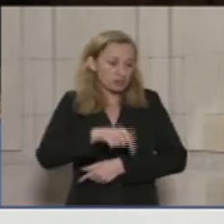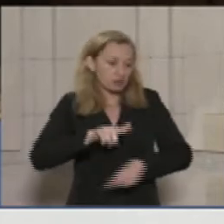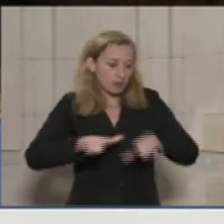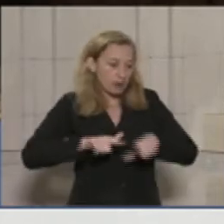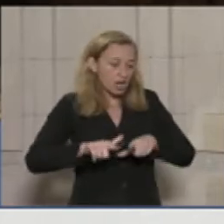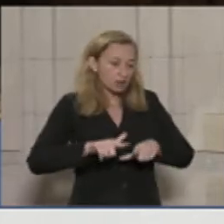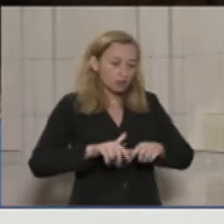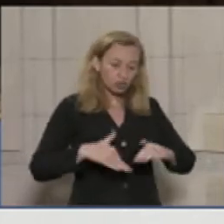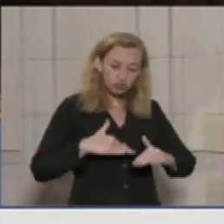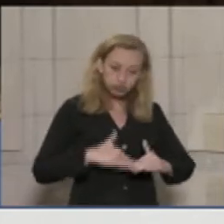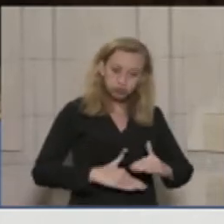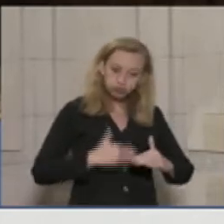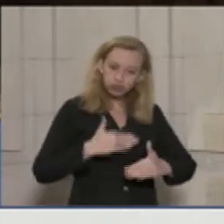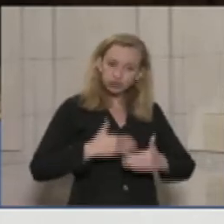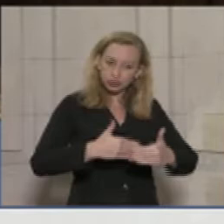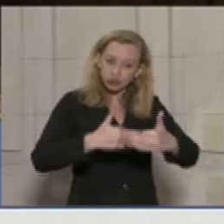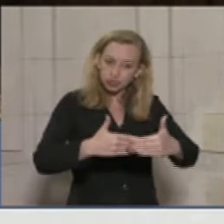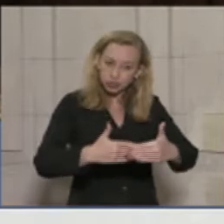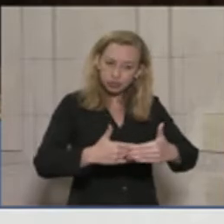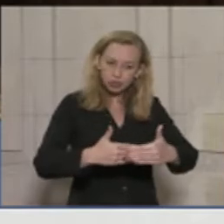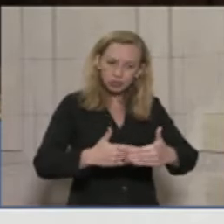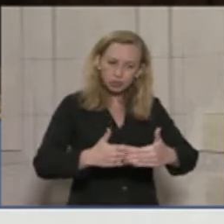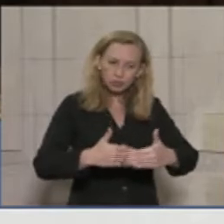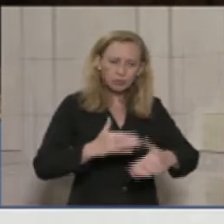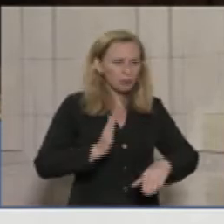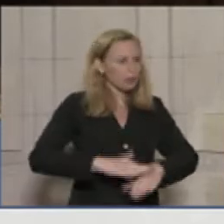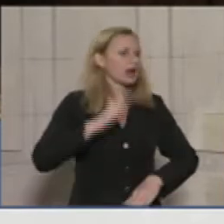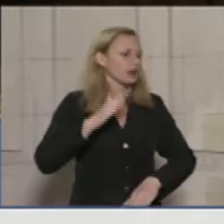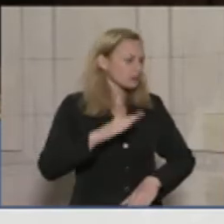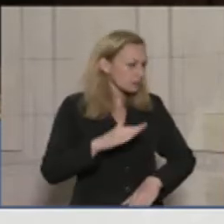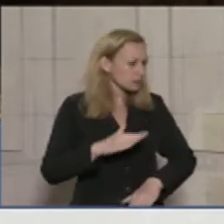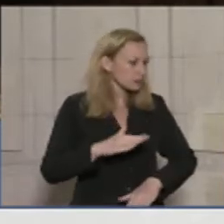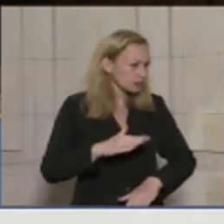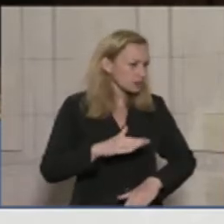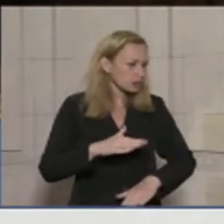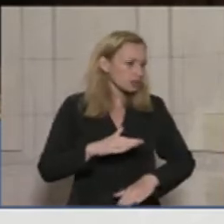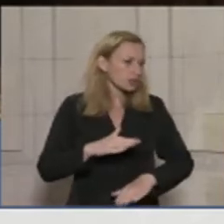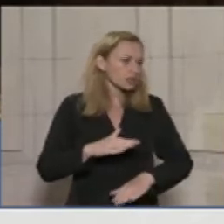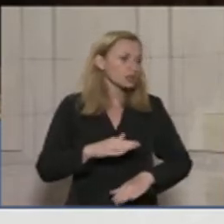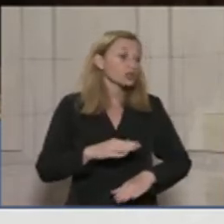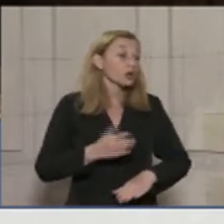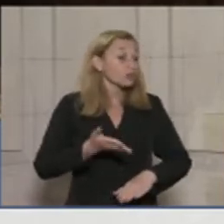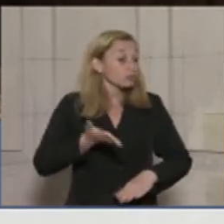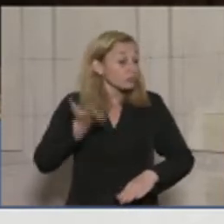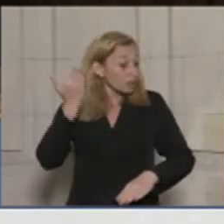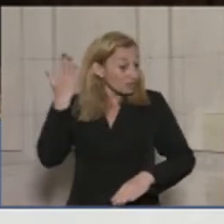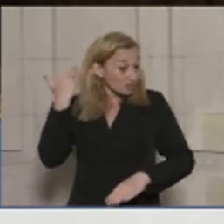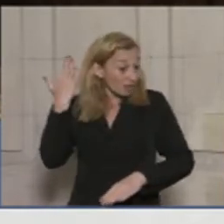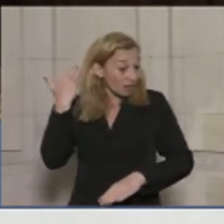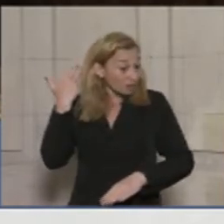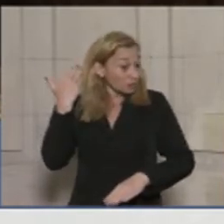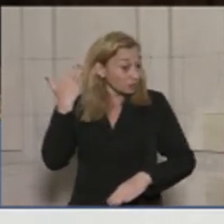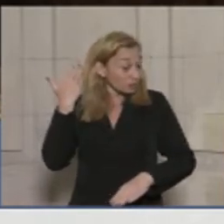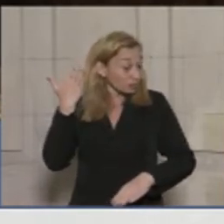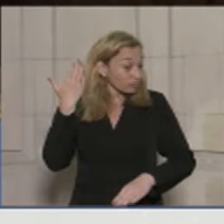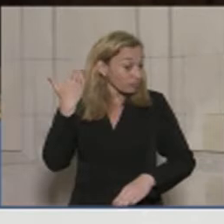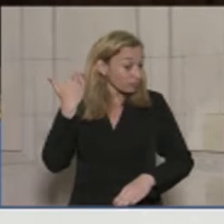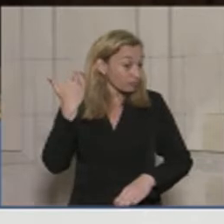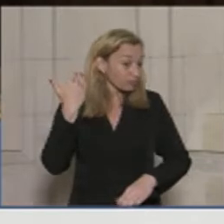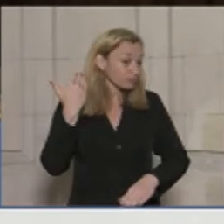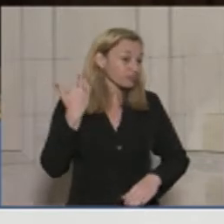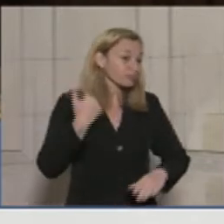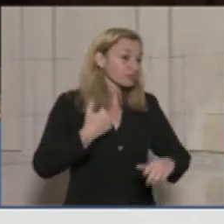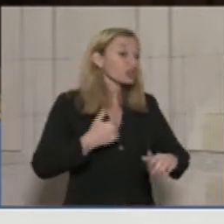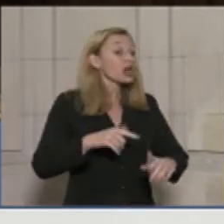Nós avançamos muito em comparação ao mandato passado, mas nós percebemos que